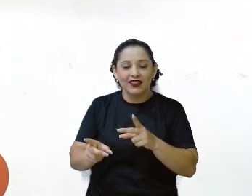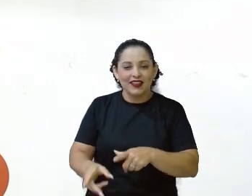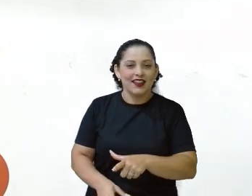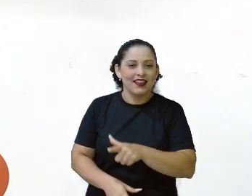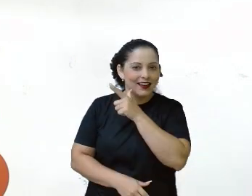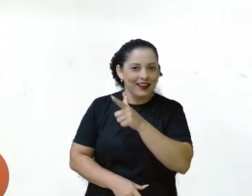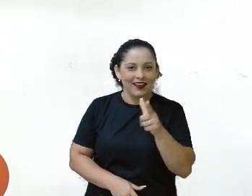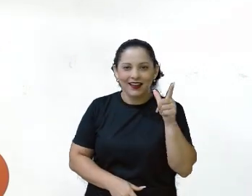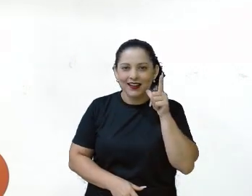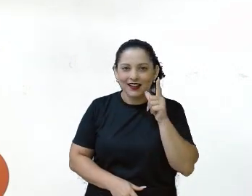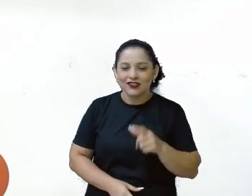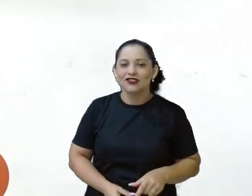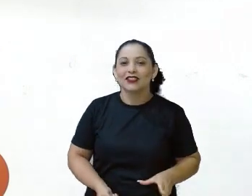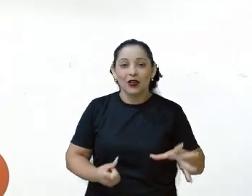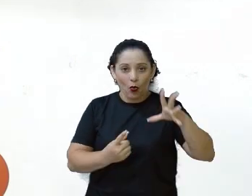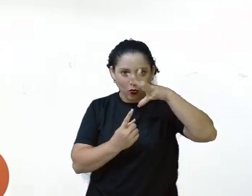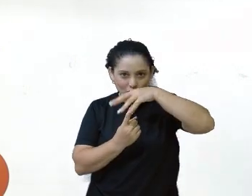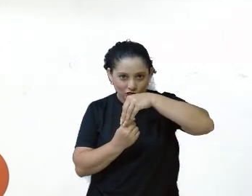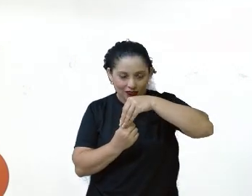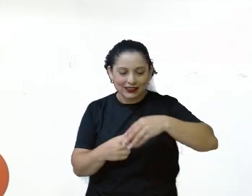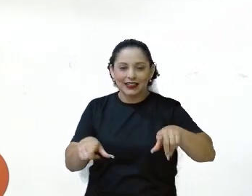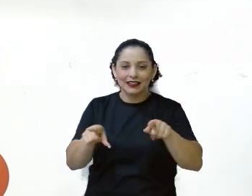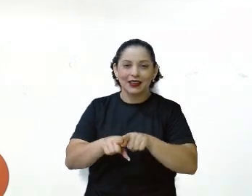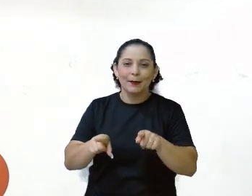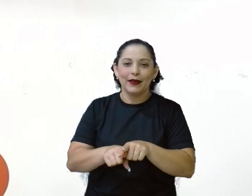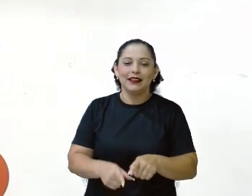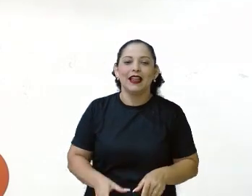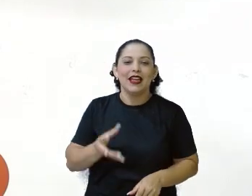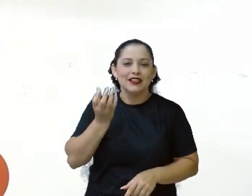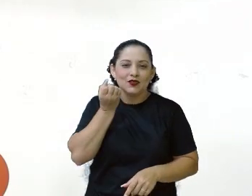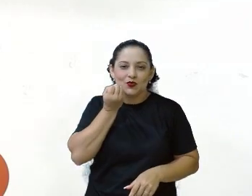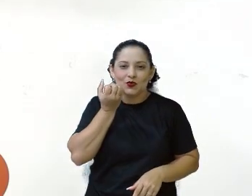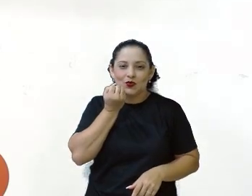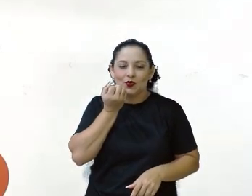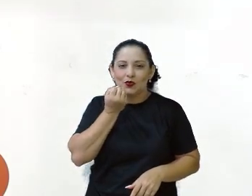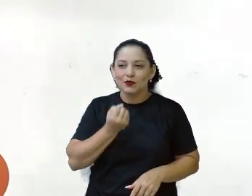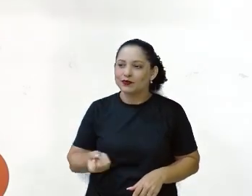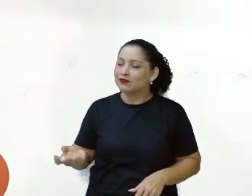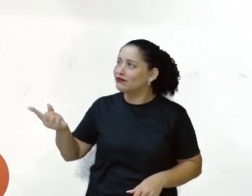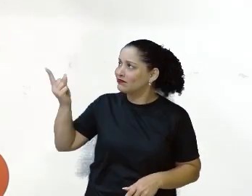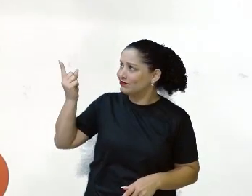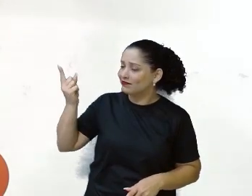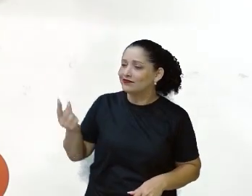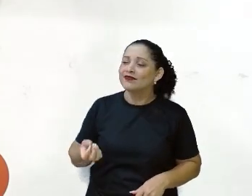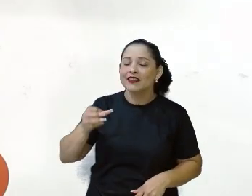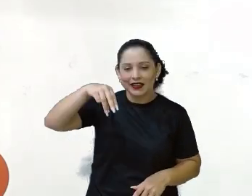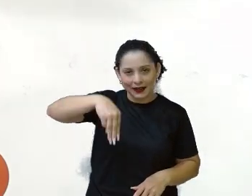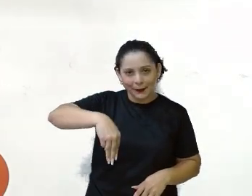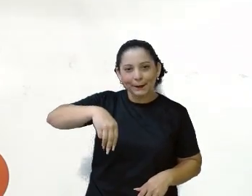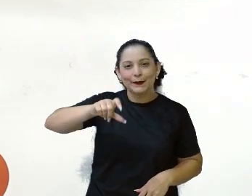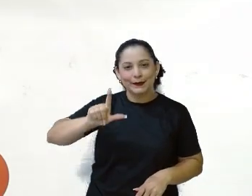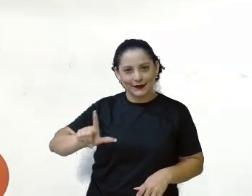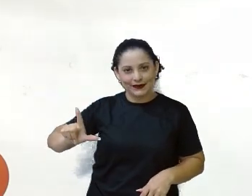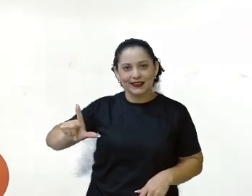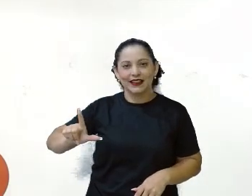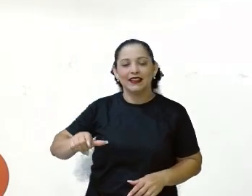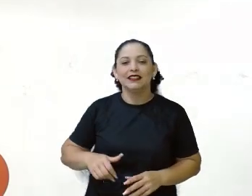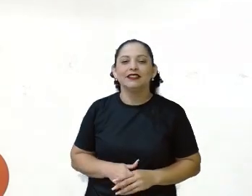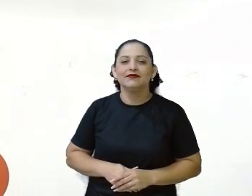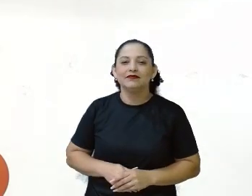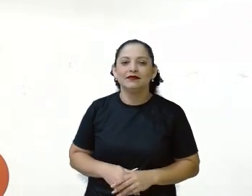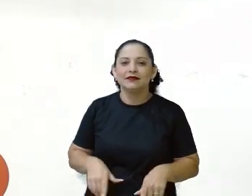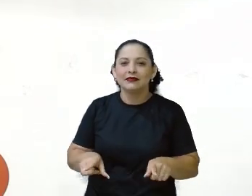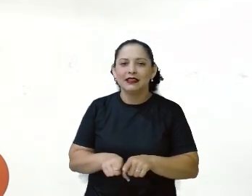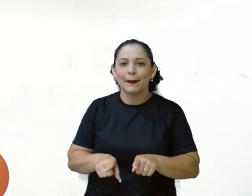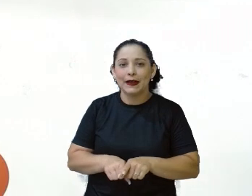coxinha com um copinho de suco. Pronto, não tem aquele copinho de suco, é medido em mililitro. O caldinho